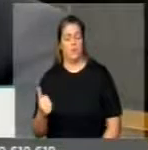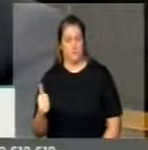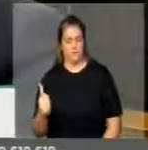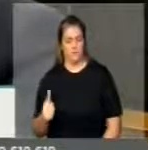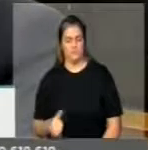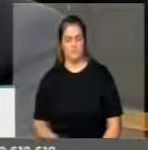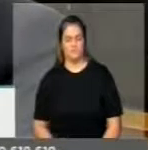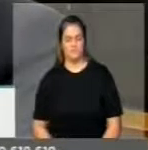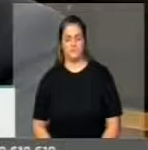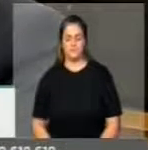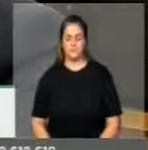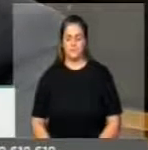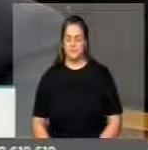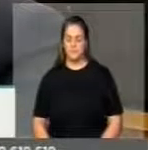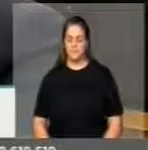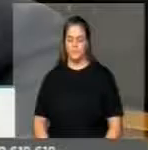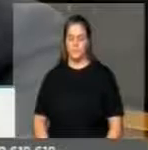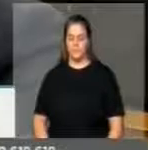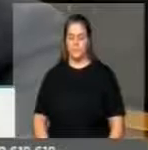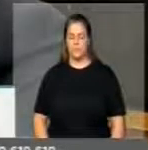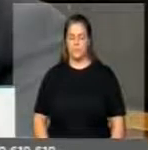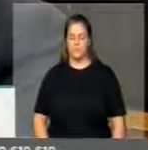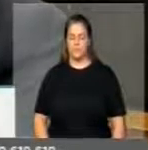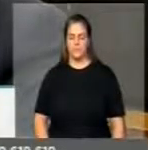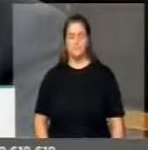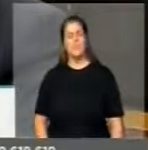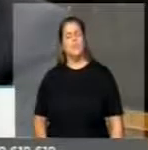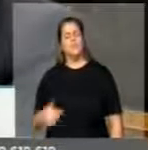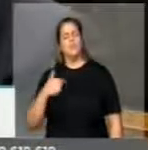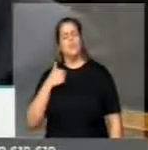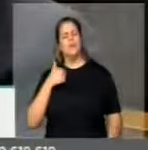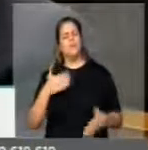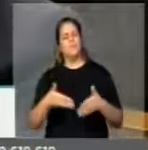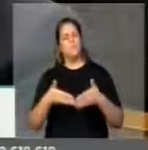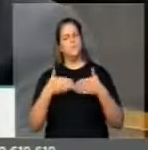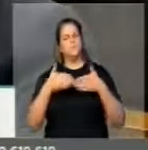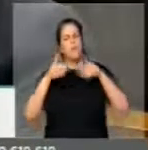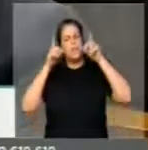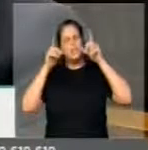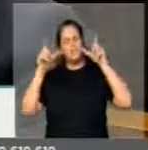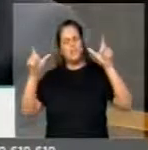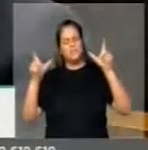a atenção, presidente e relator, para que nós possamos avaliar